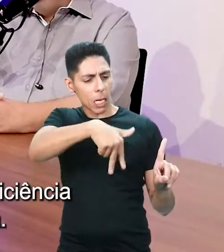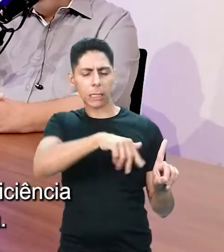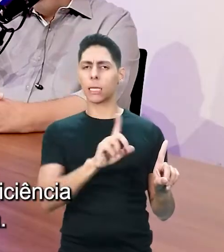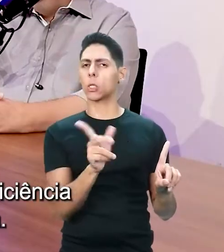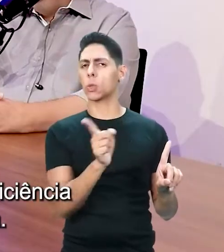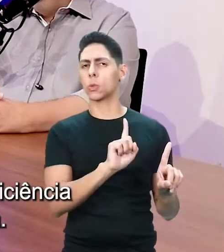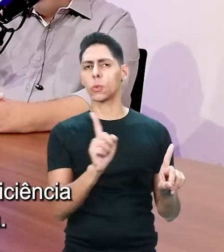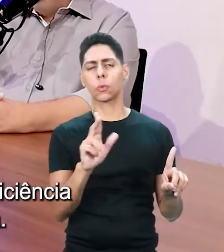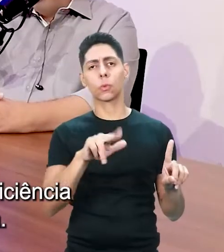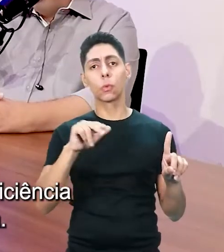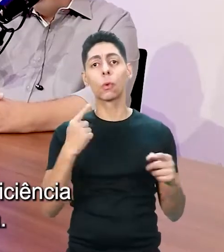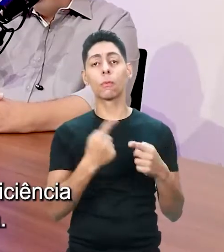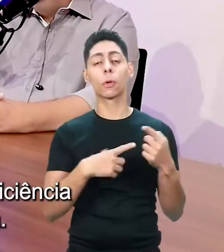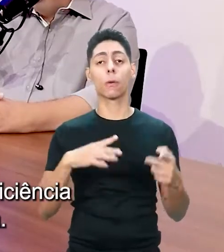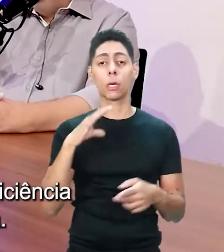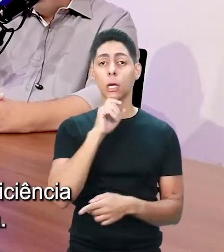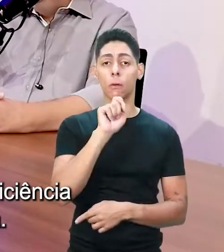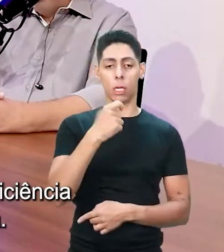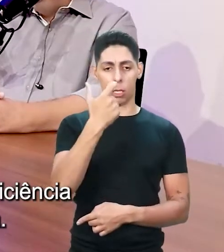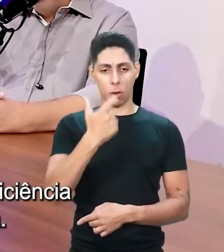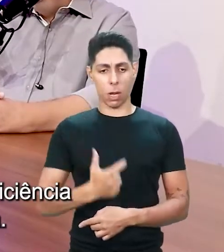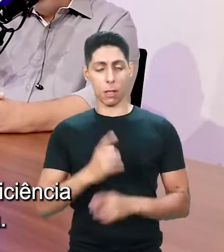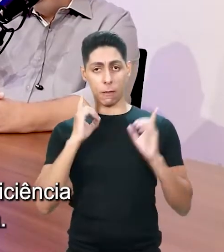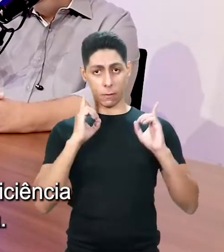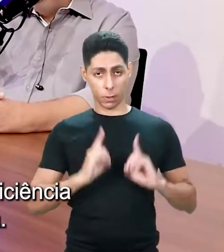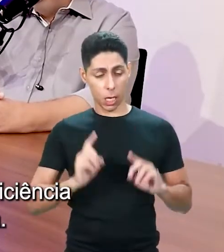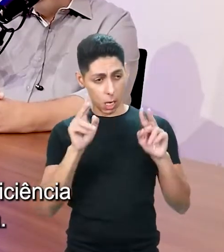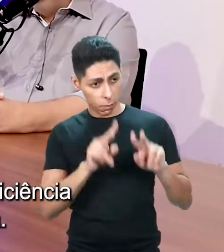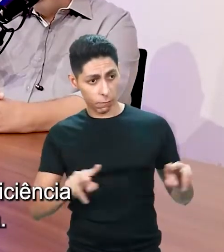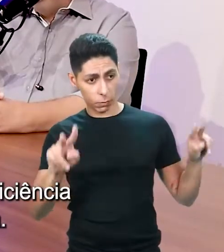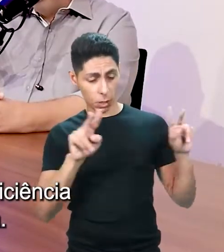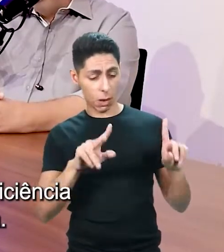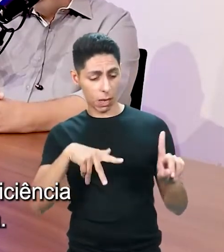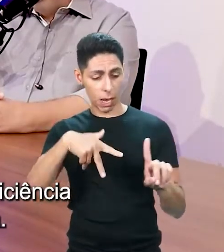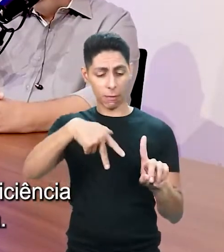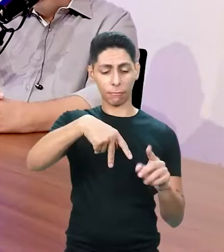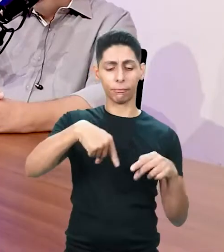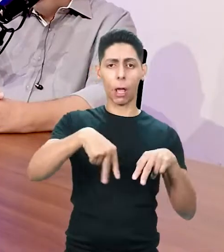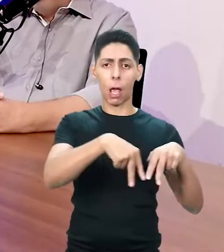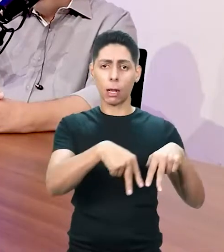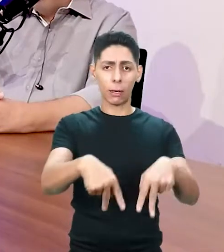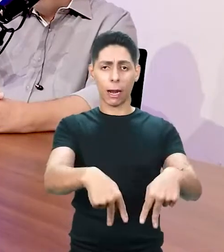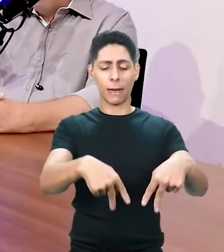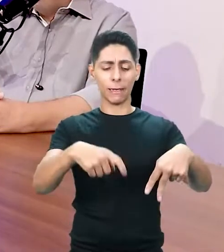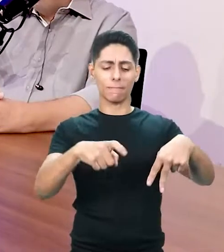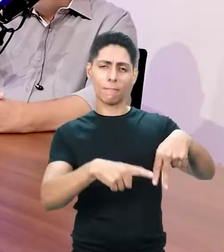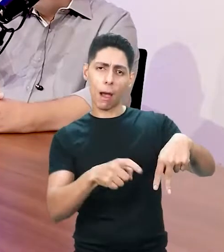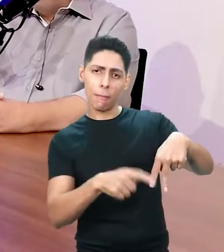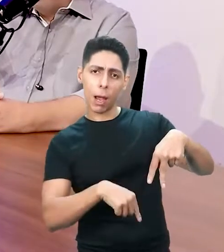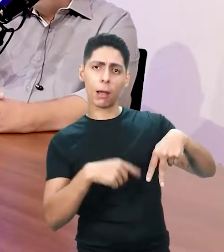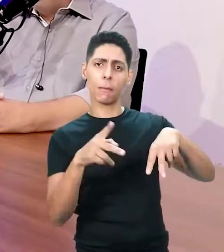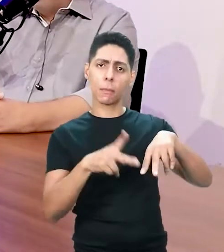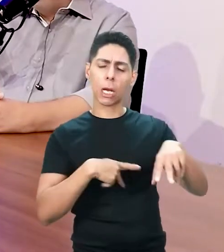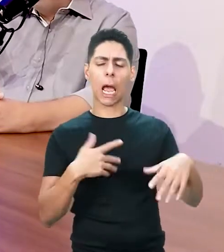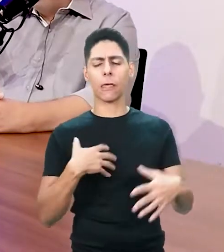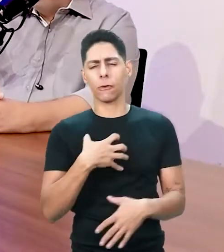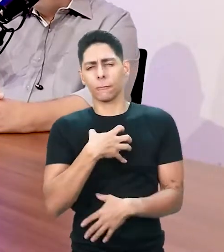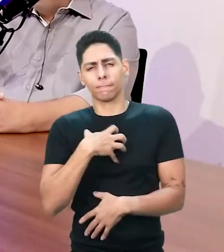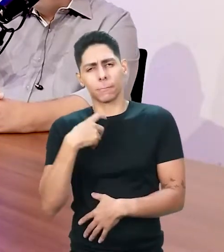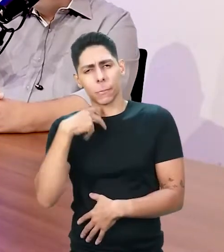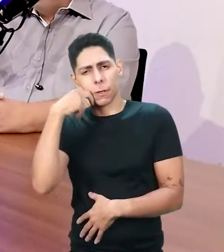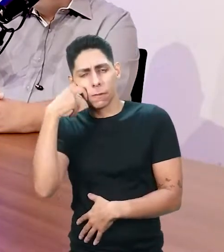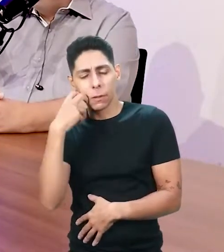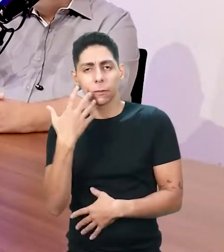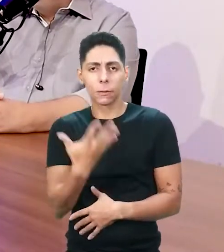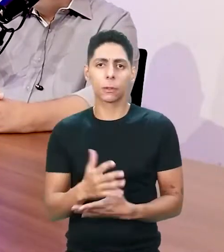eu achava que, por entendi. causa da minha deficiência visual, eu ia Sim. acabar pisando no pé da moça. E isso Nossa. eu ia morrer de vergonha. Então,